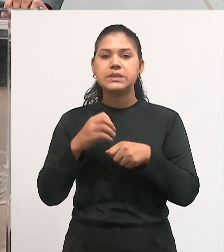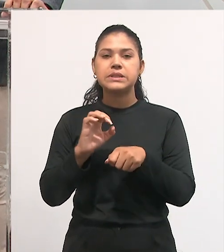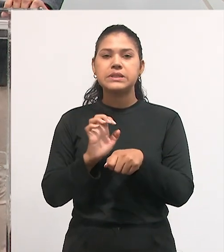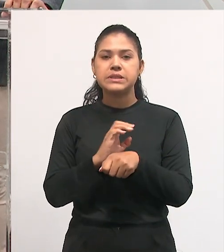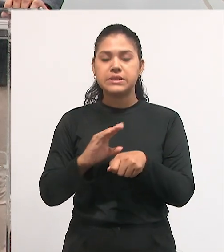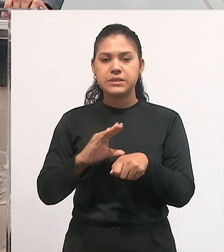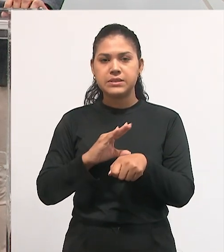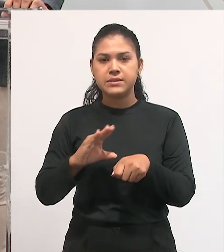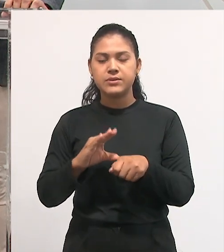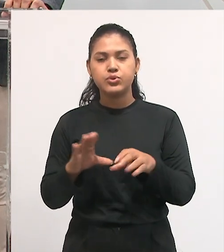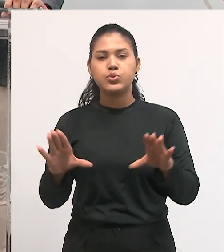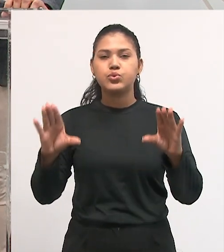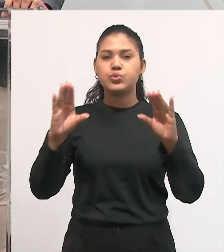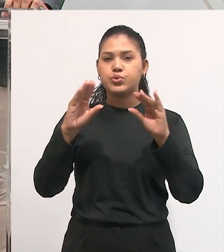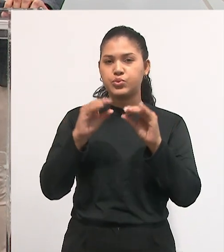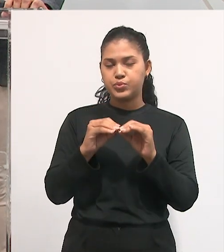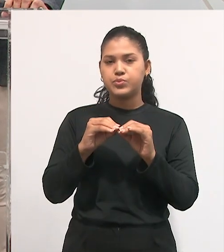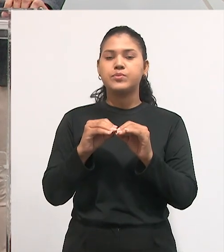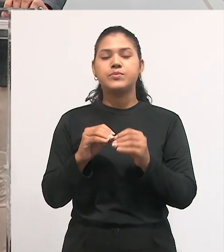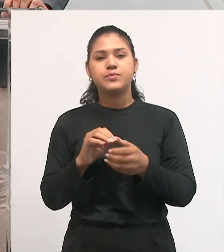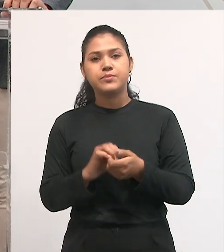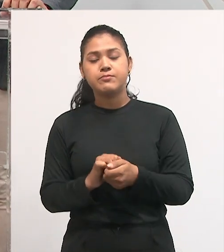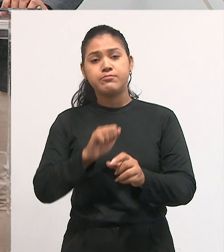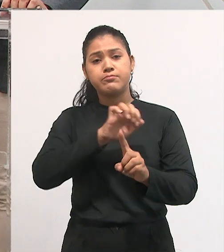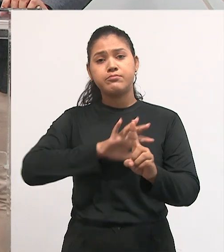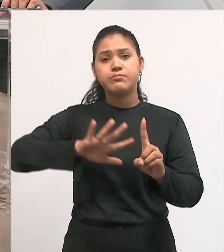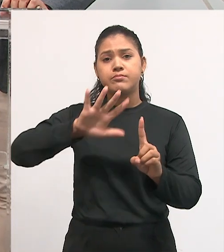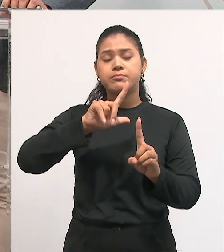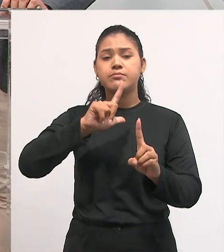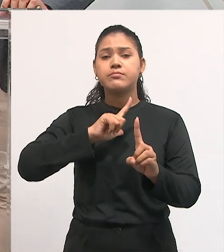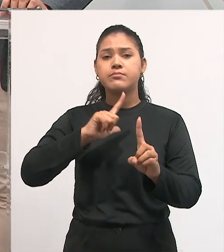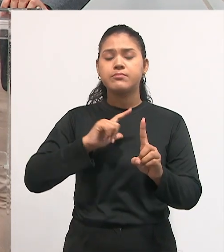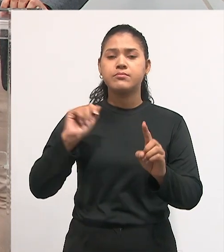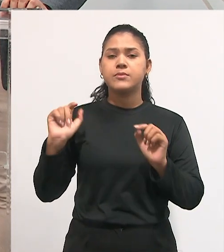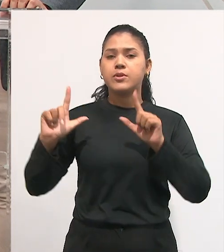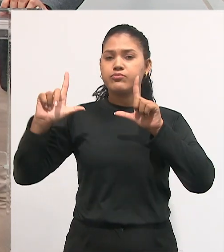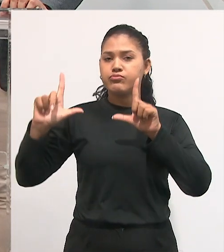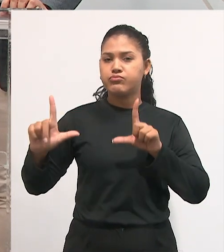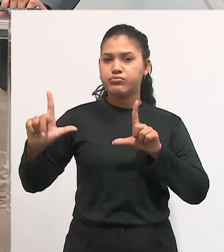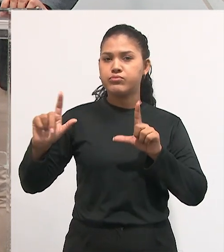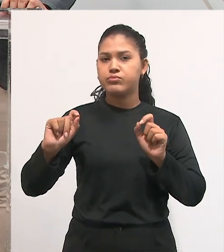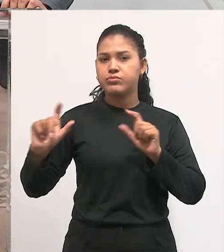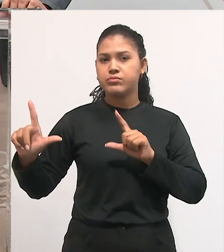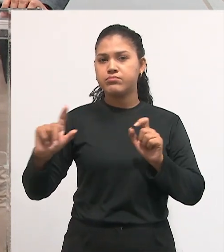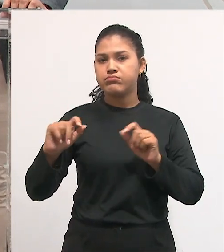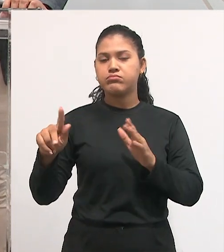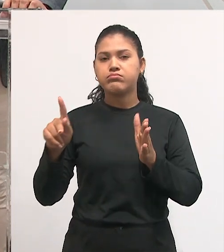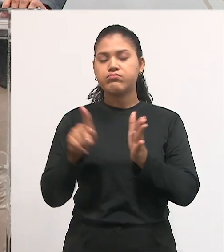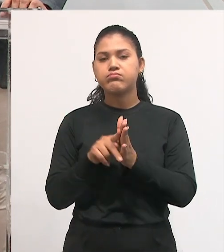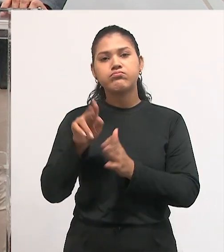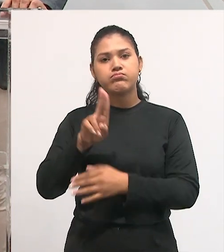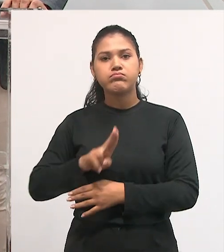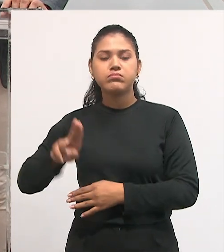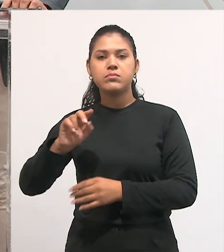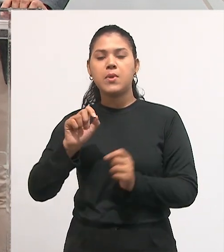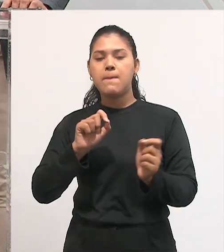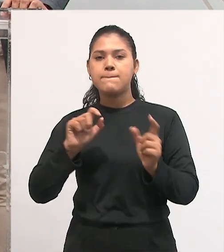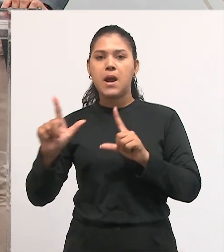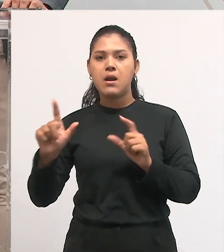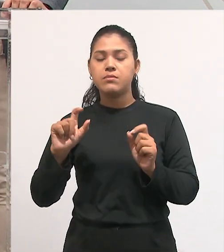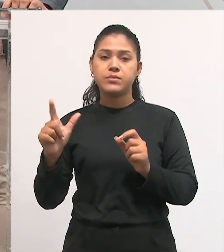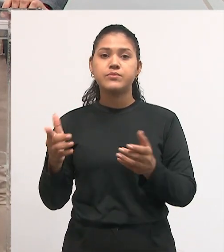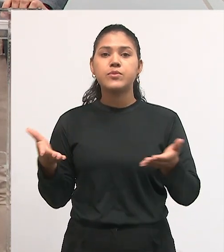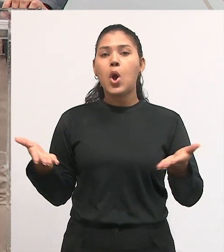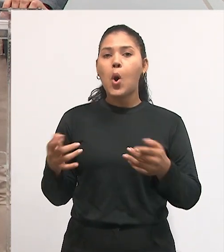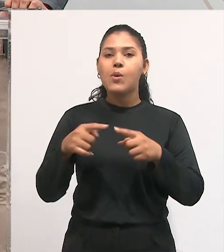cinza, né? Cinza escuro aqui, o meu blazer. Aqui ao fundo está a nossa lousa interativa que vamos utilizar. E eu